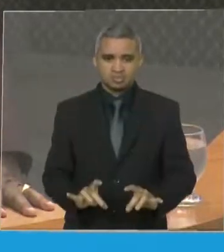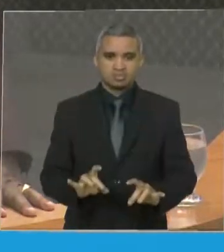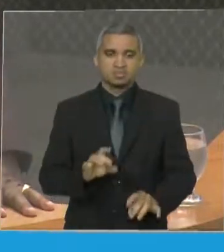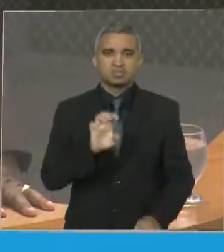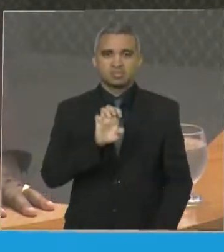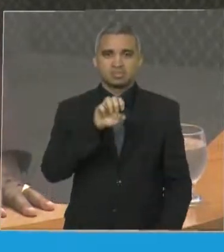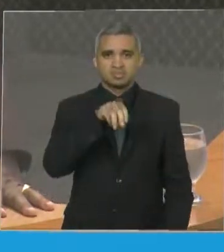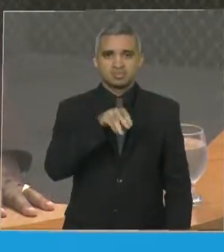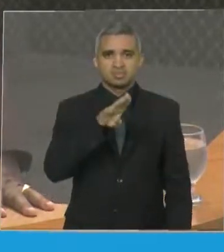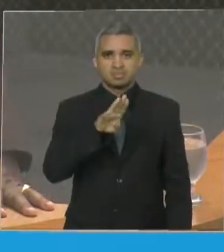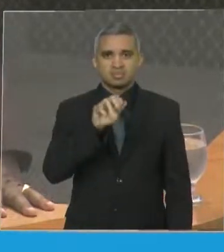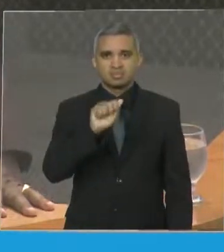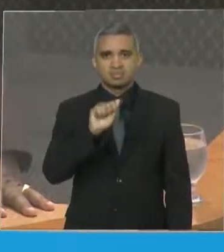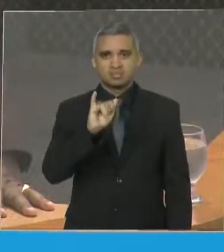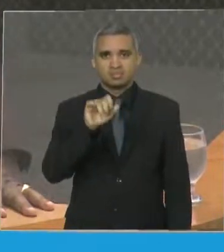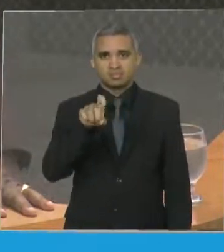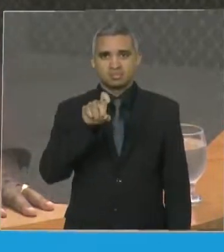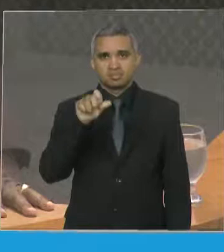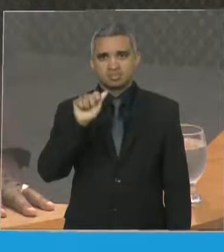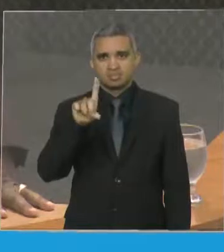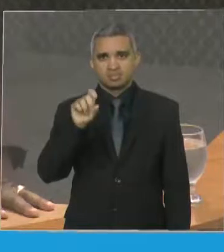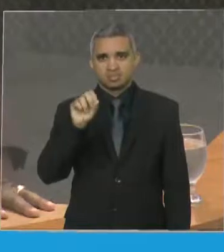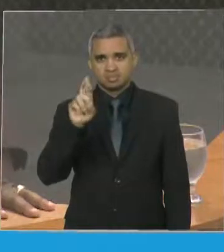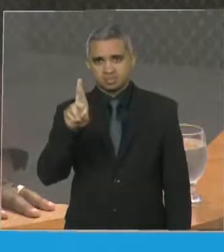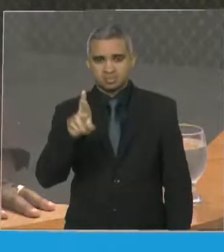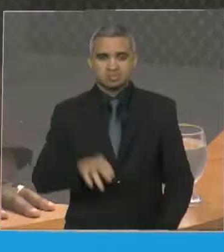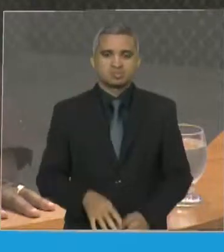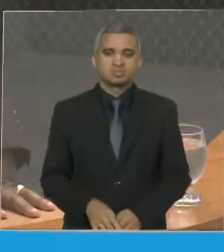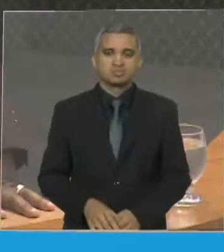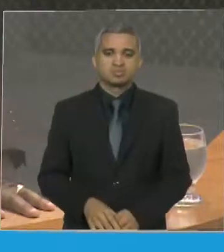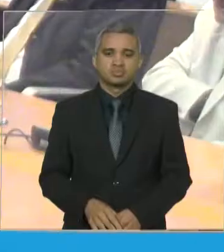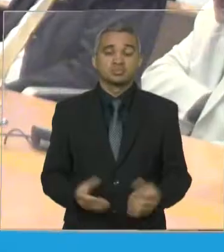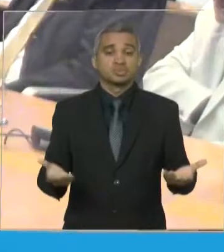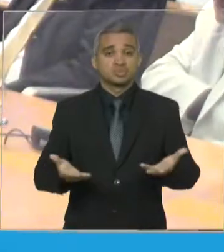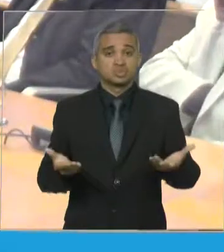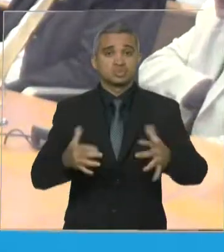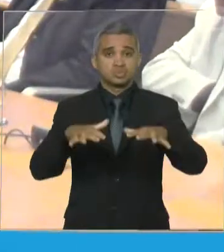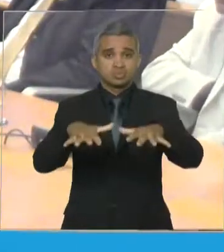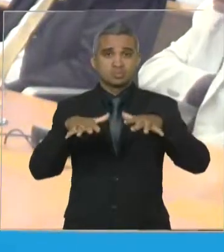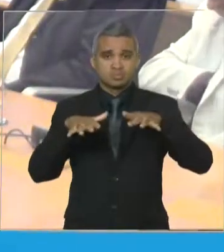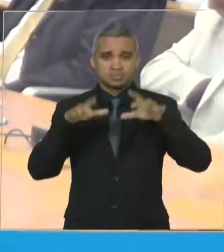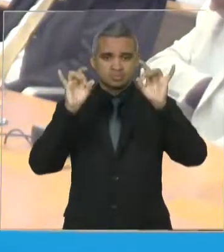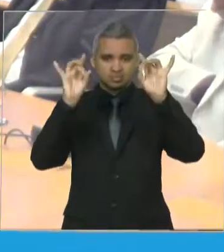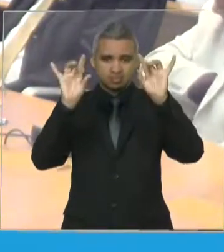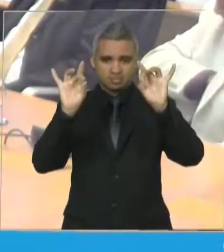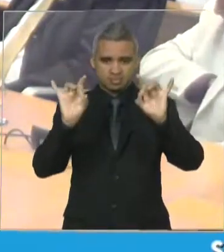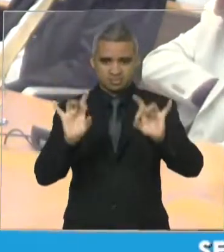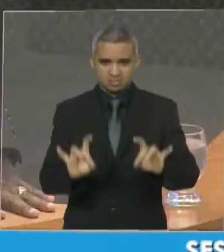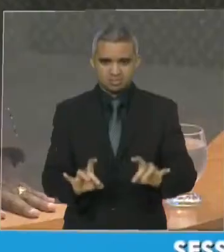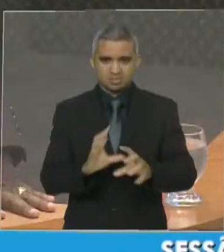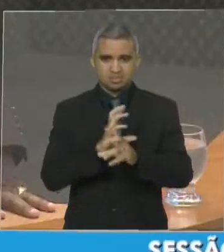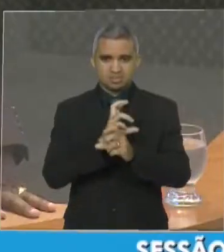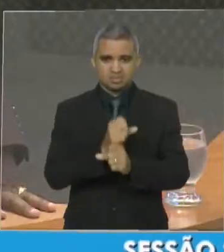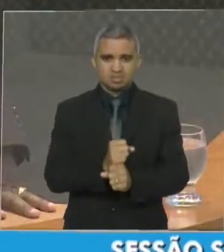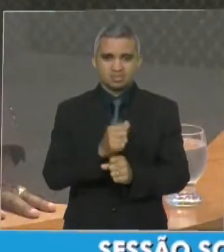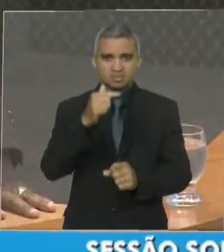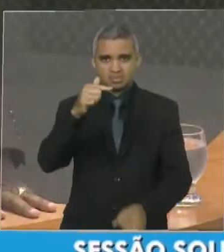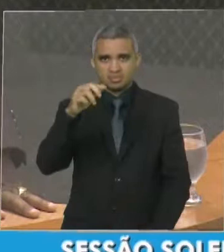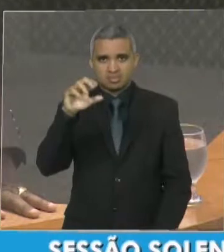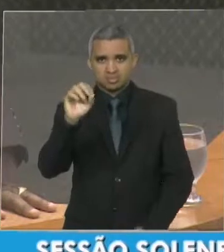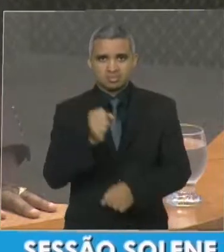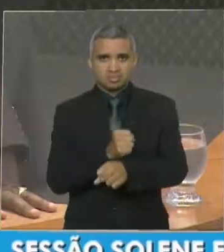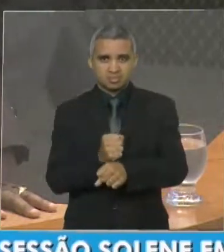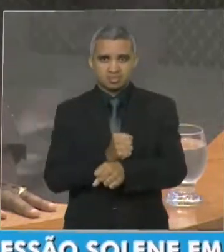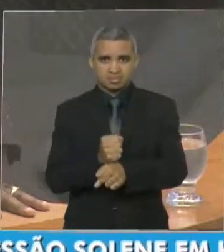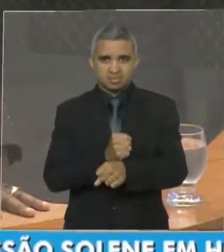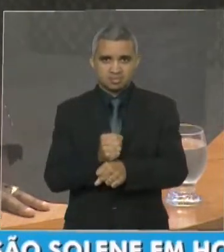Com essa sessão solene em homenagem aos 70 anos de Israel. Depois aqui, eu vou até pedir para o pastor Mariporto falar alguma coisa sobre